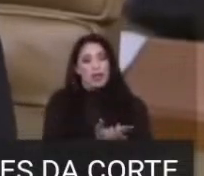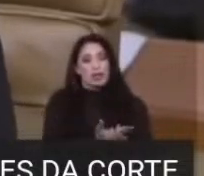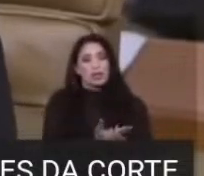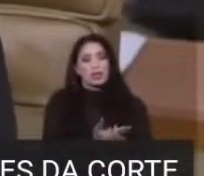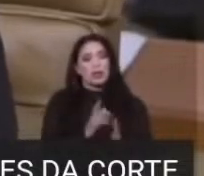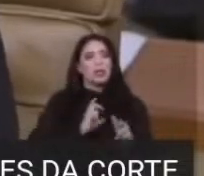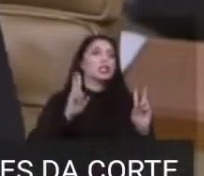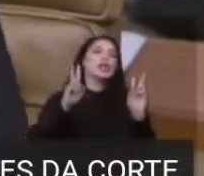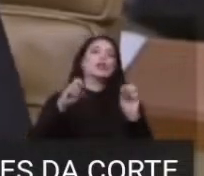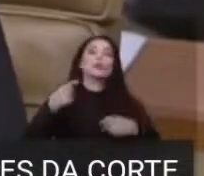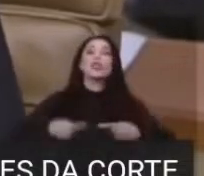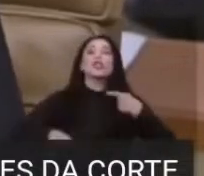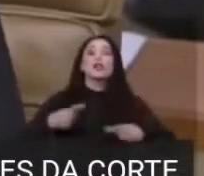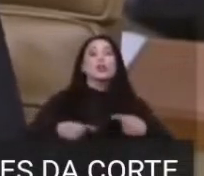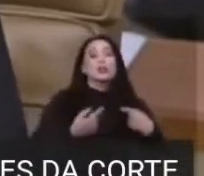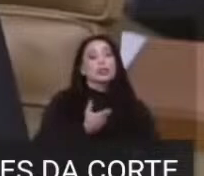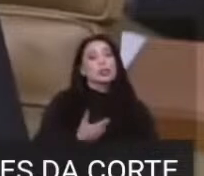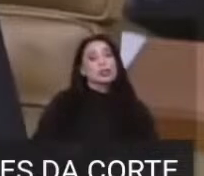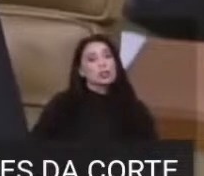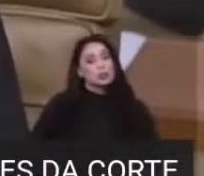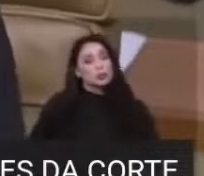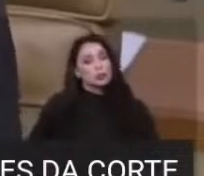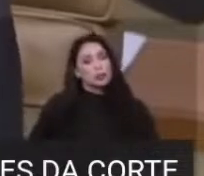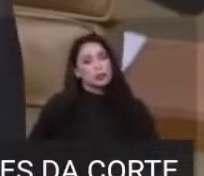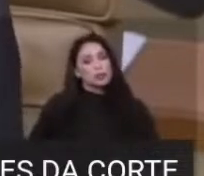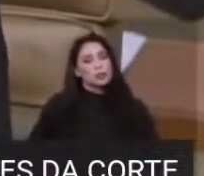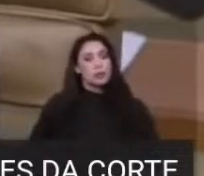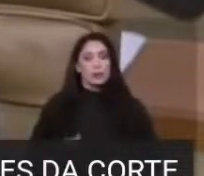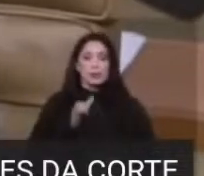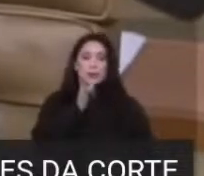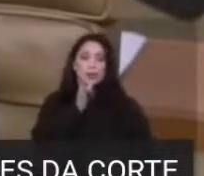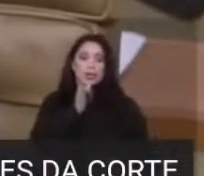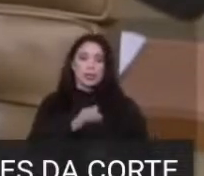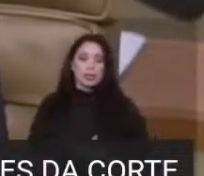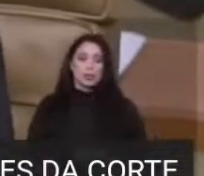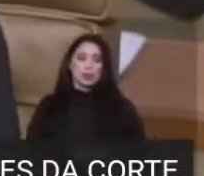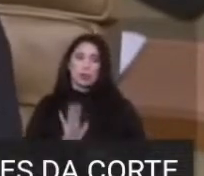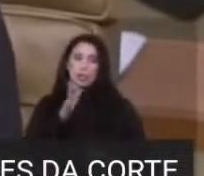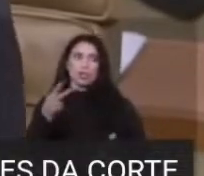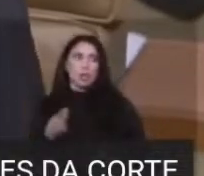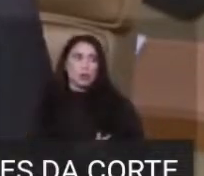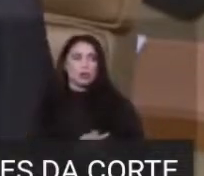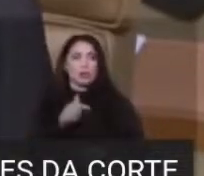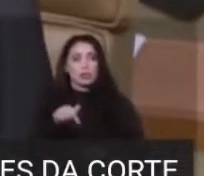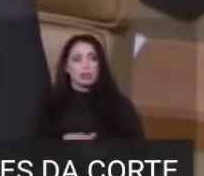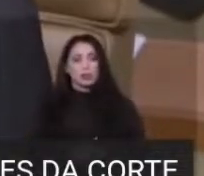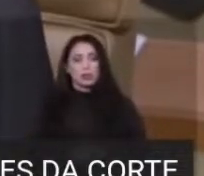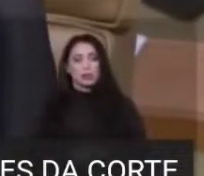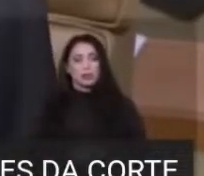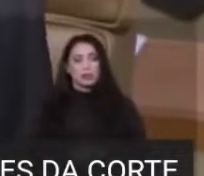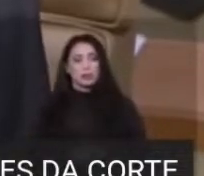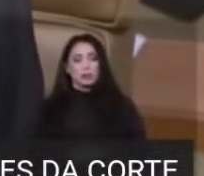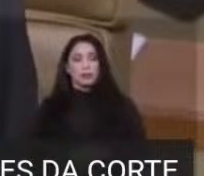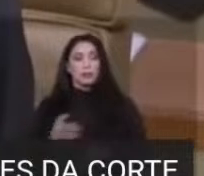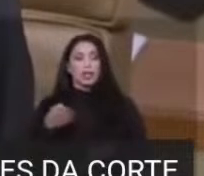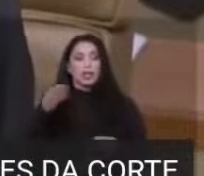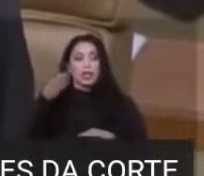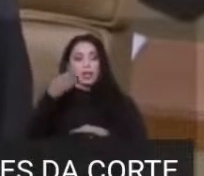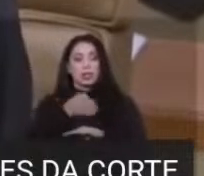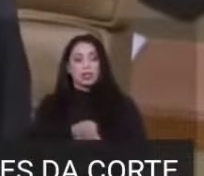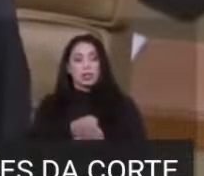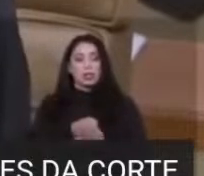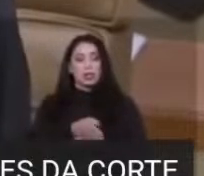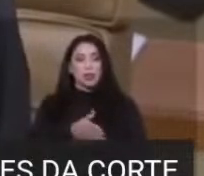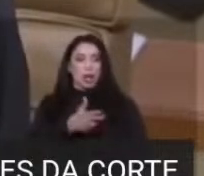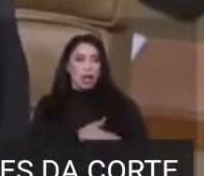questionem políticas públicas, como casos que ocorreram, facilitação de acesso